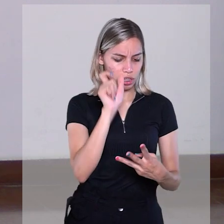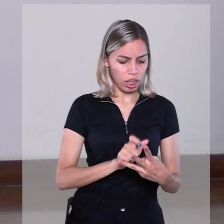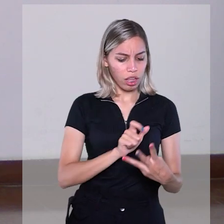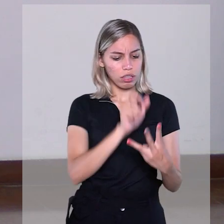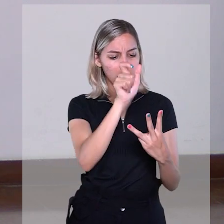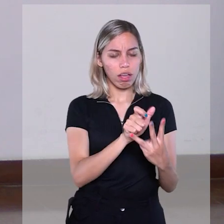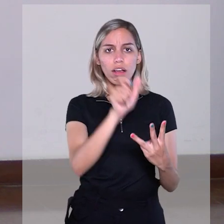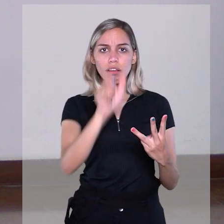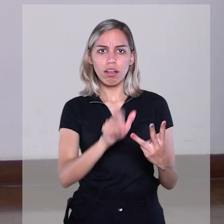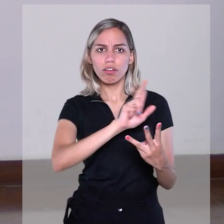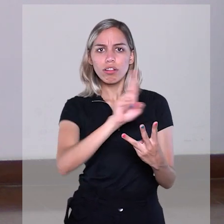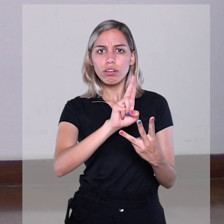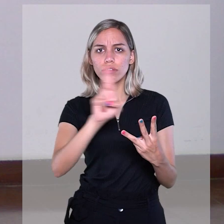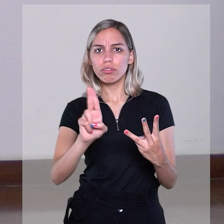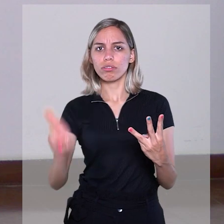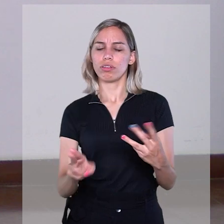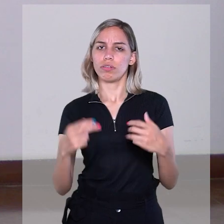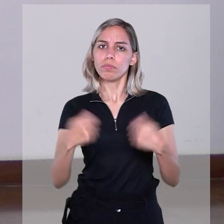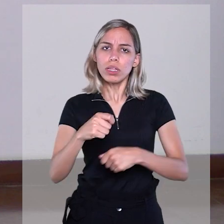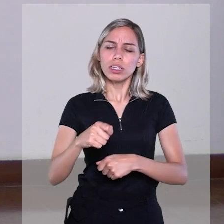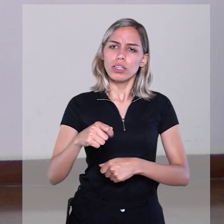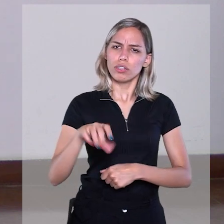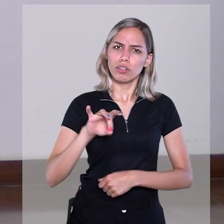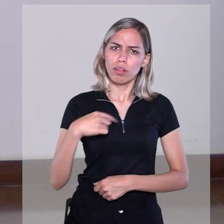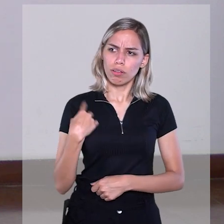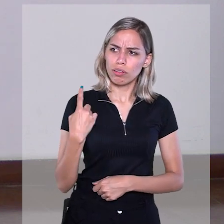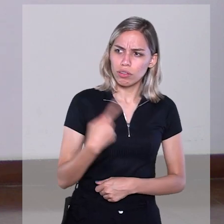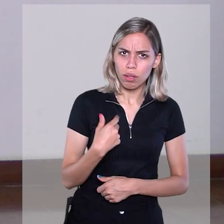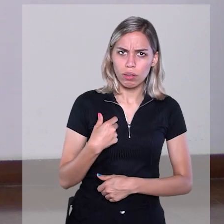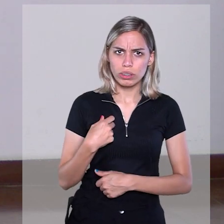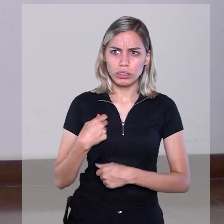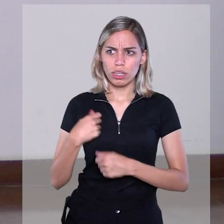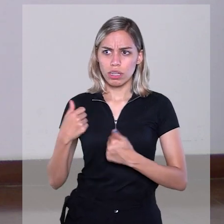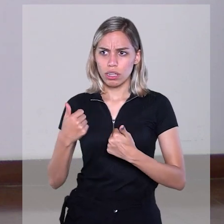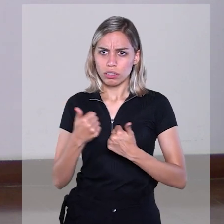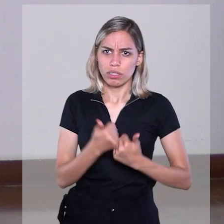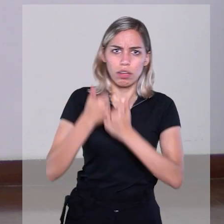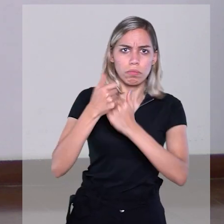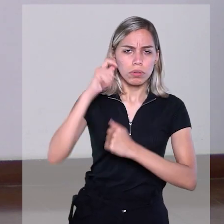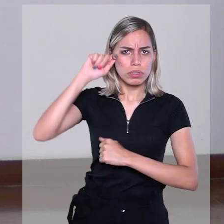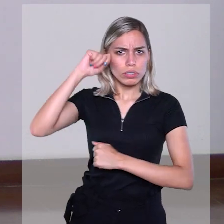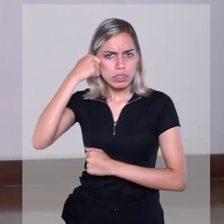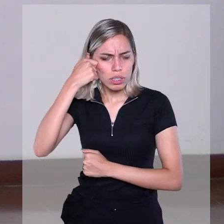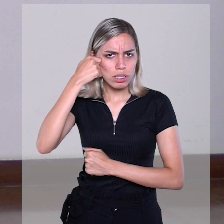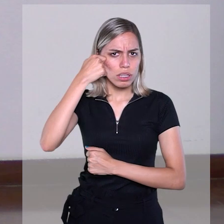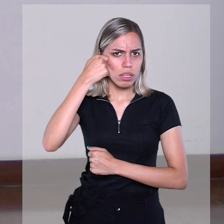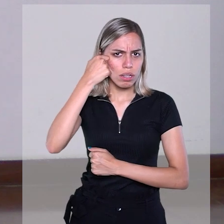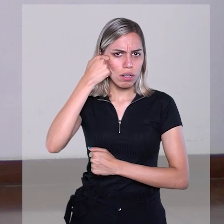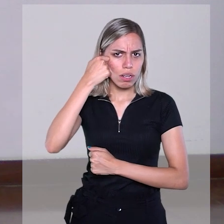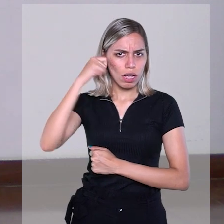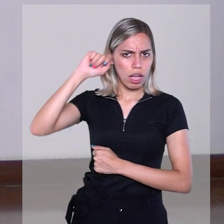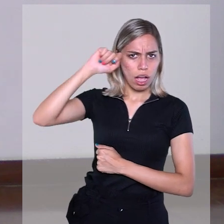fardo? Literatura negra, literatura afro-brasileira. Estamos fazendo literatura. E estamos fazendo uma